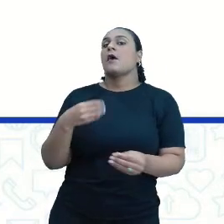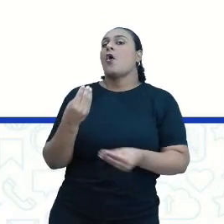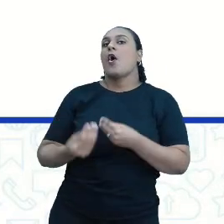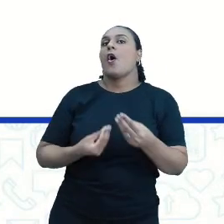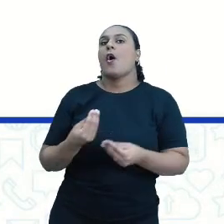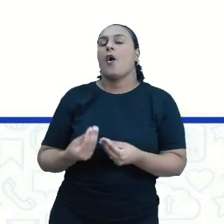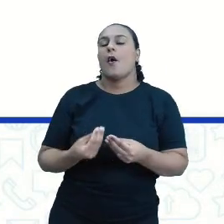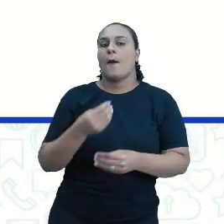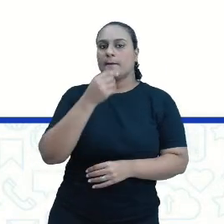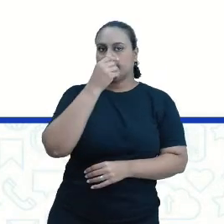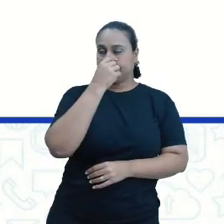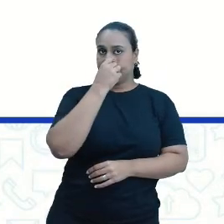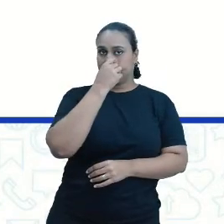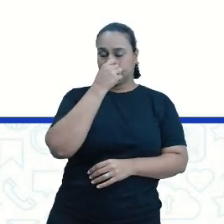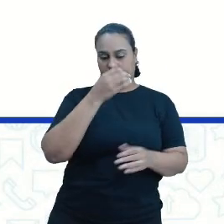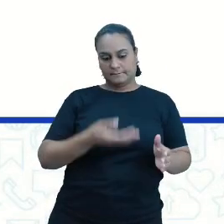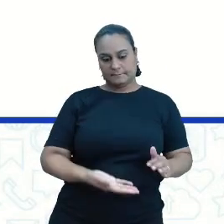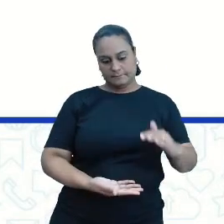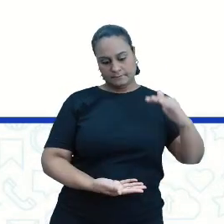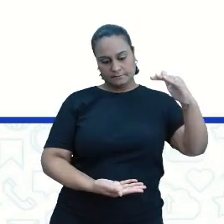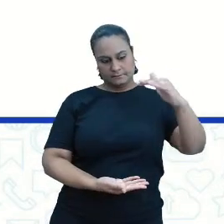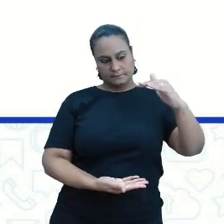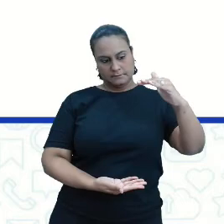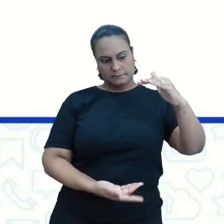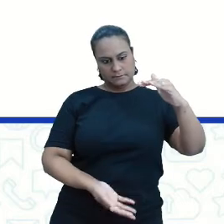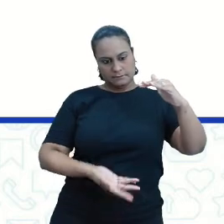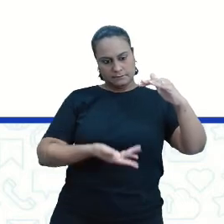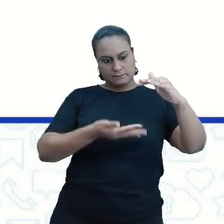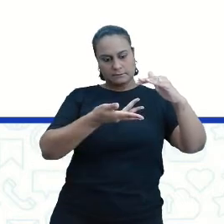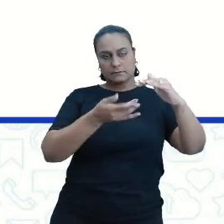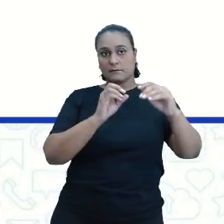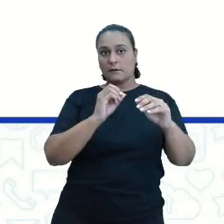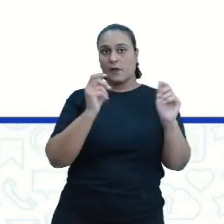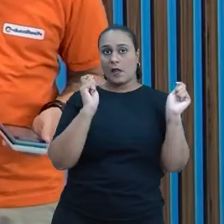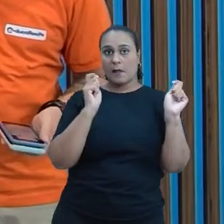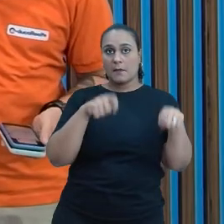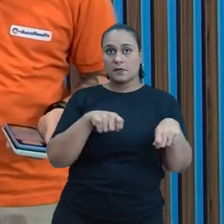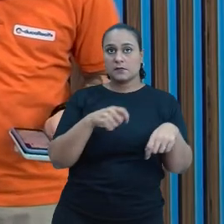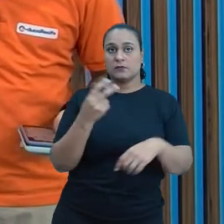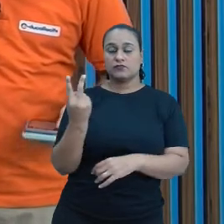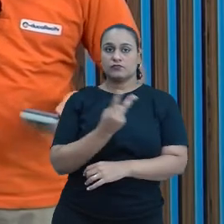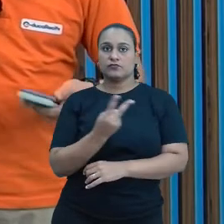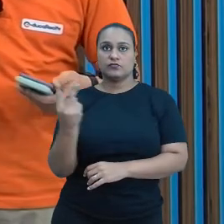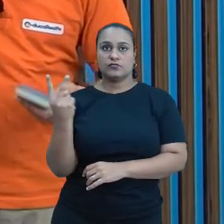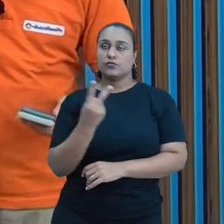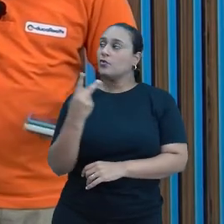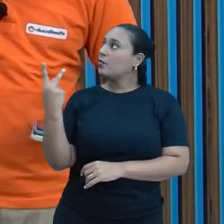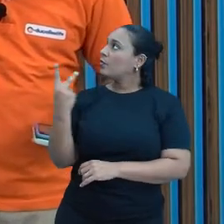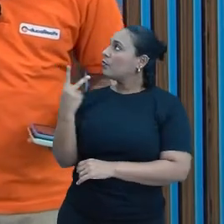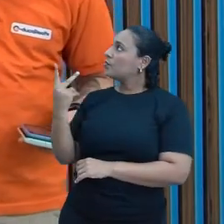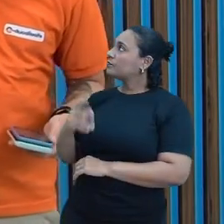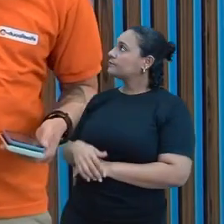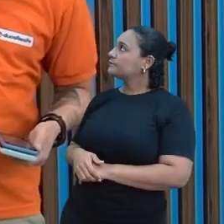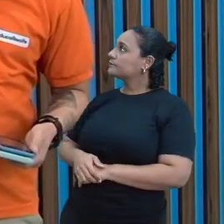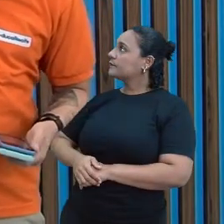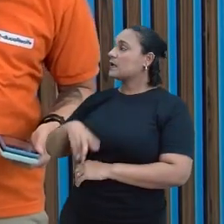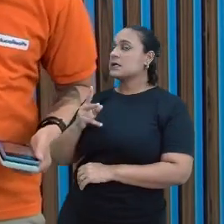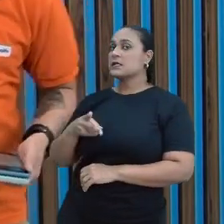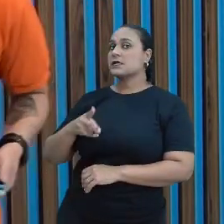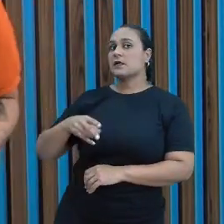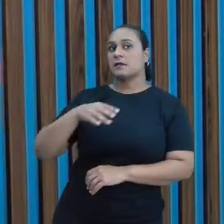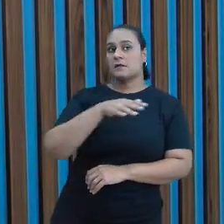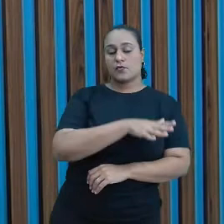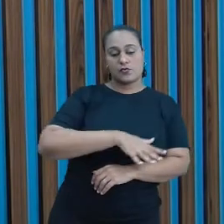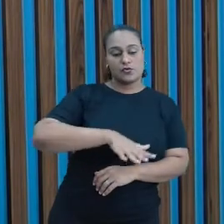seguinte, que o volume ou a capacidade dos dois, vamos comparar os dois raciocínios, vai ser sempre o espaço